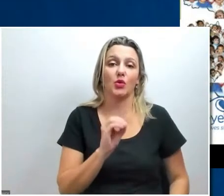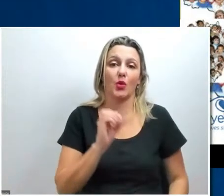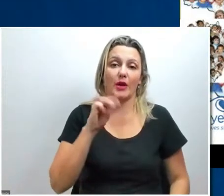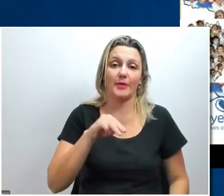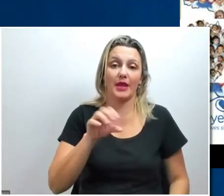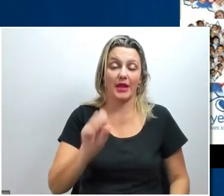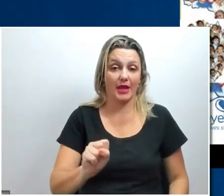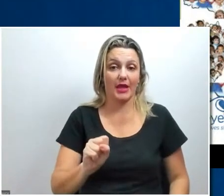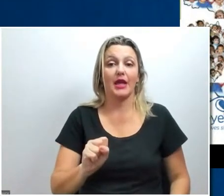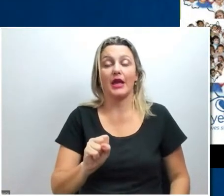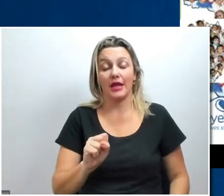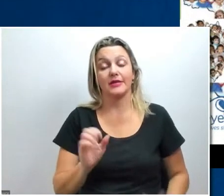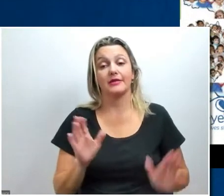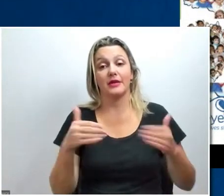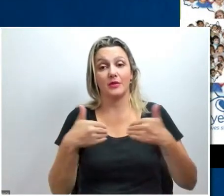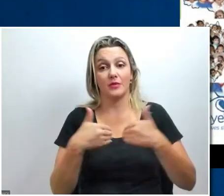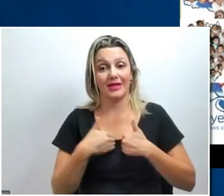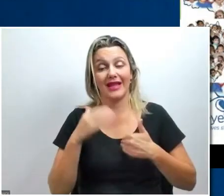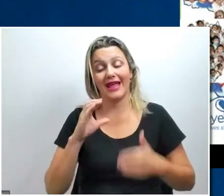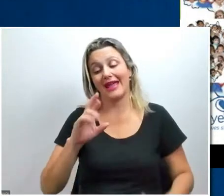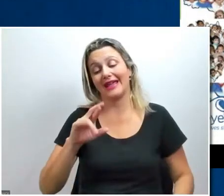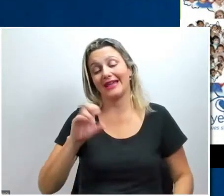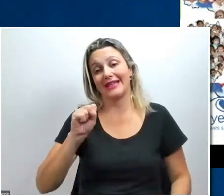uma crise de saúde pública global.